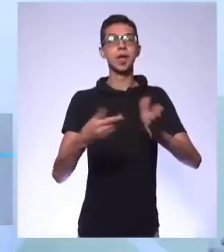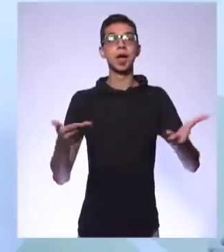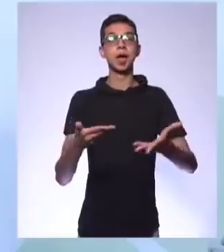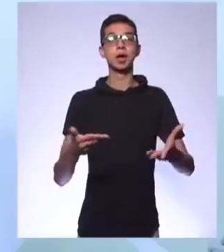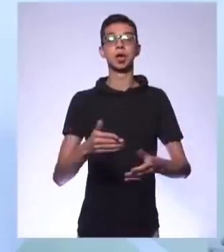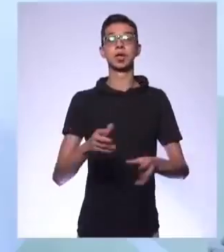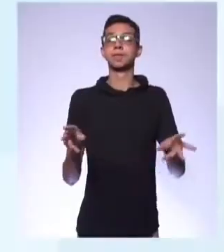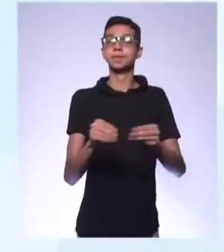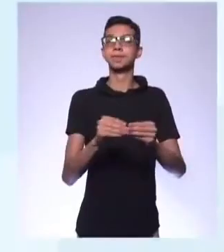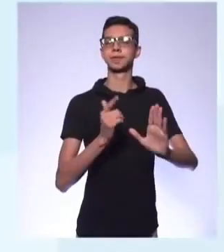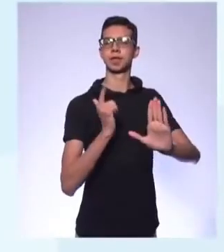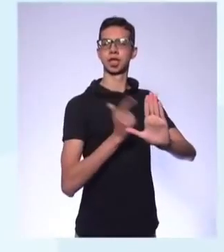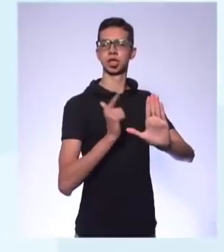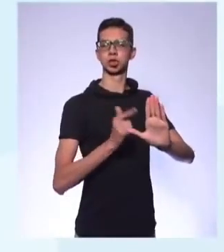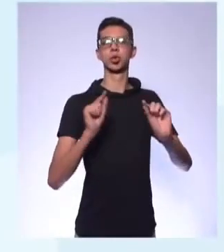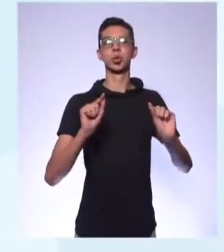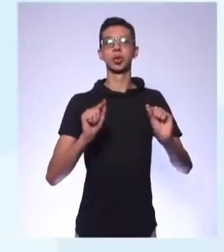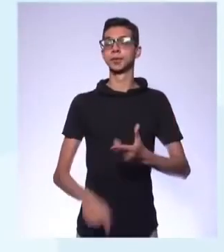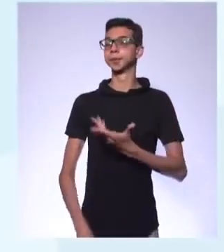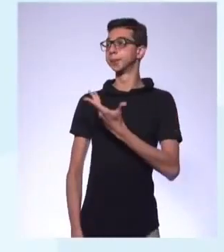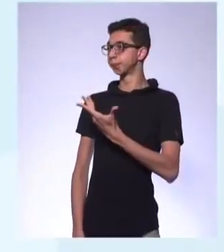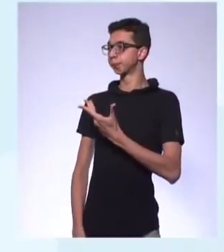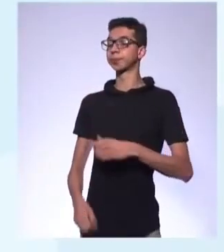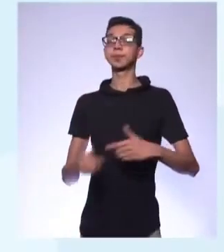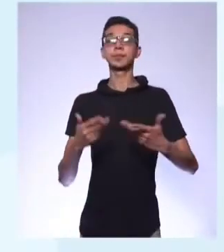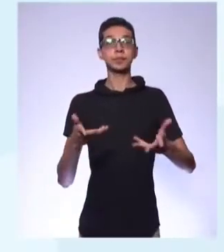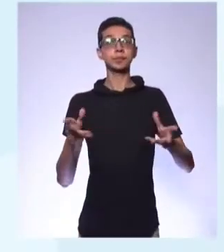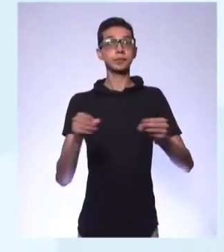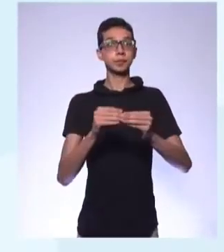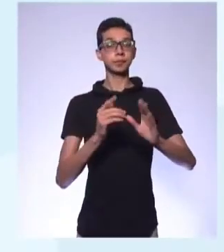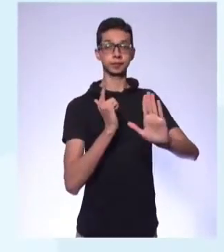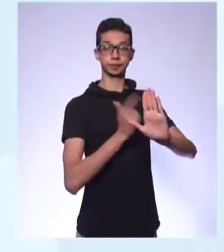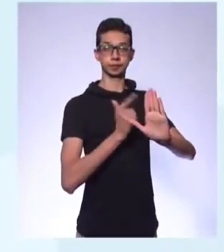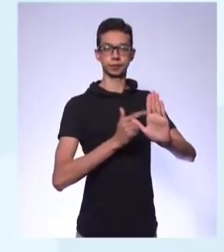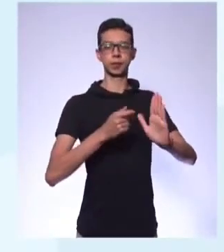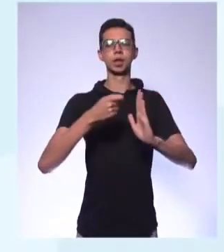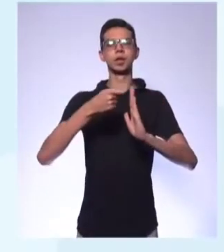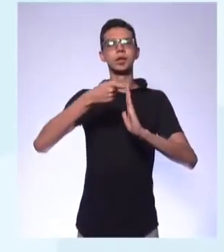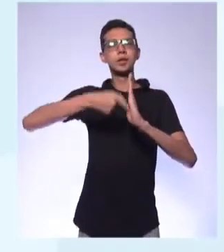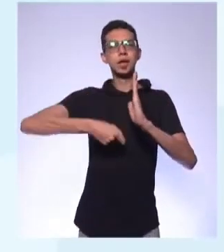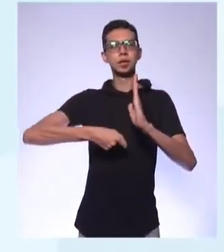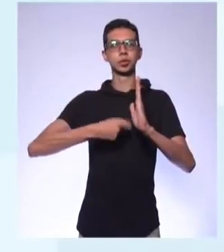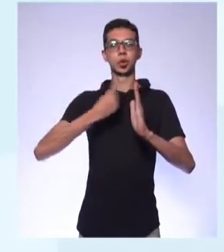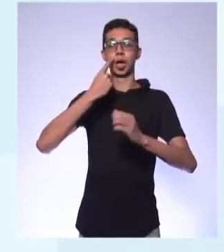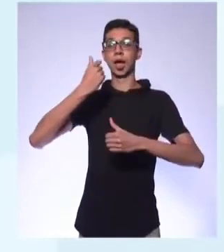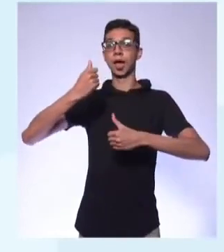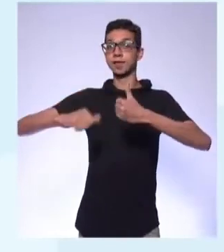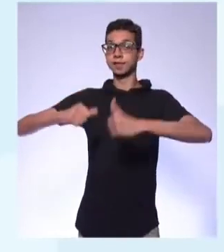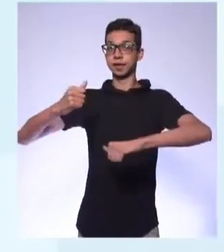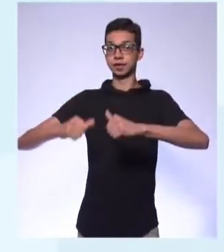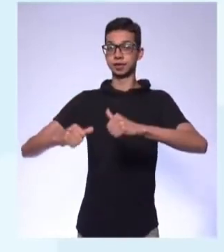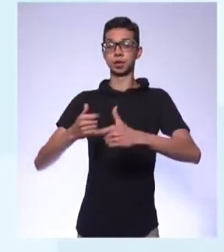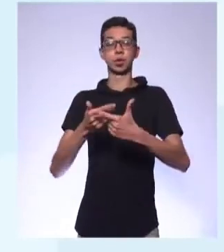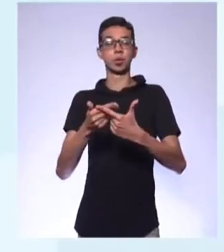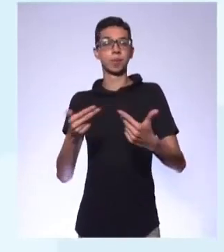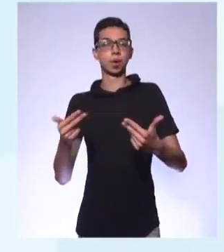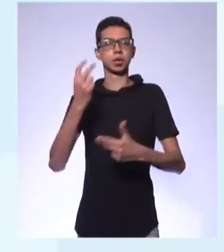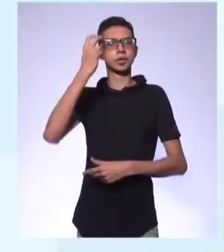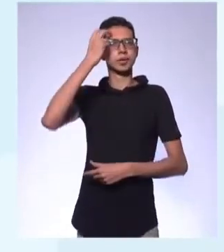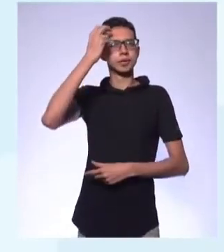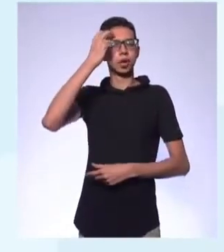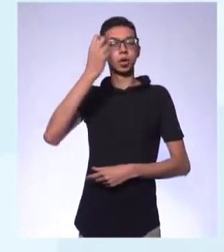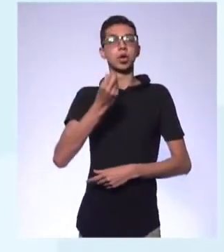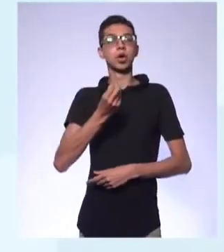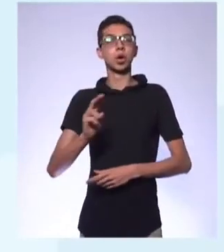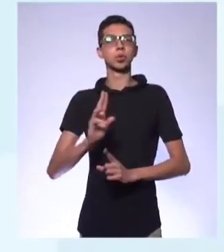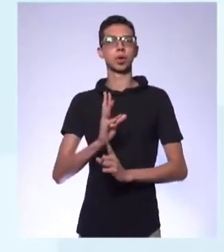crítica. Resenha crítica, portanto, é um texto que avalia uma produção artística ou intelectual. Tem